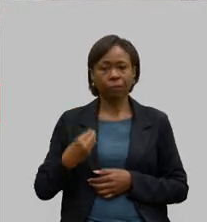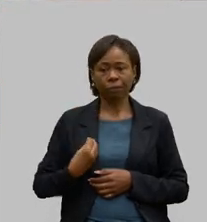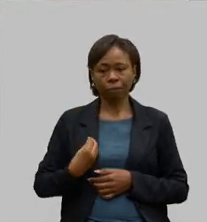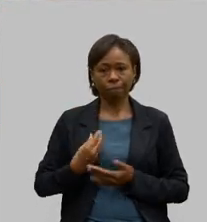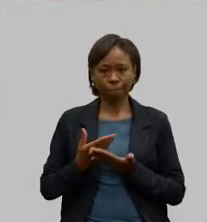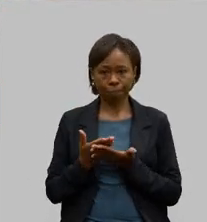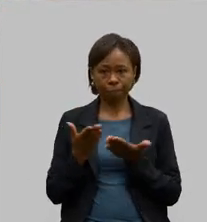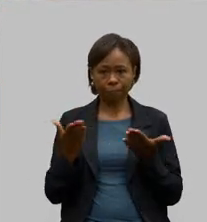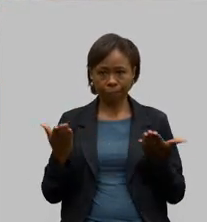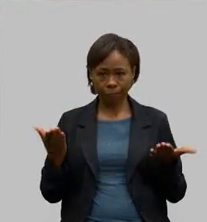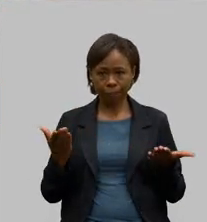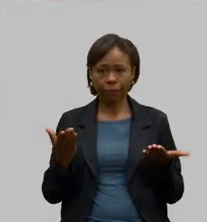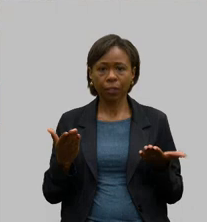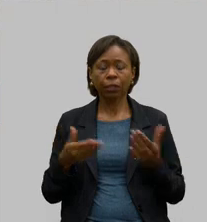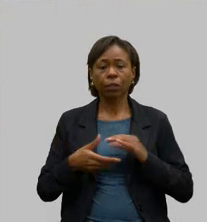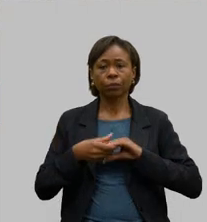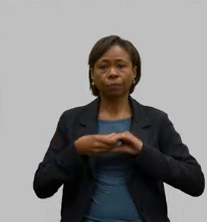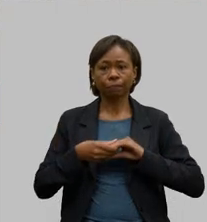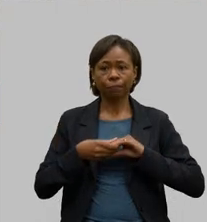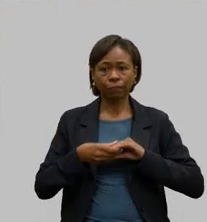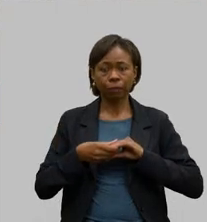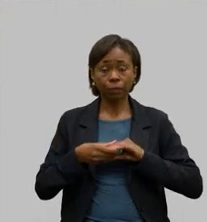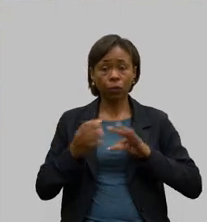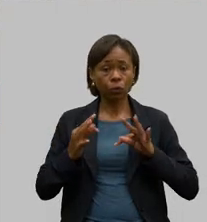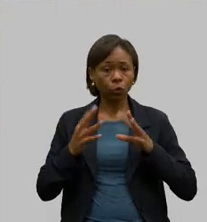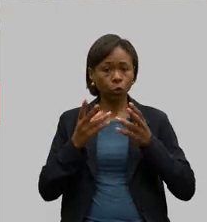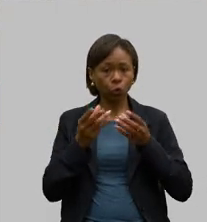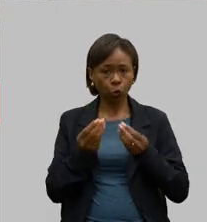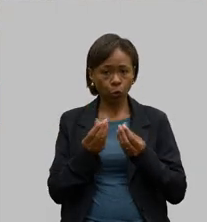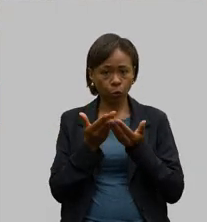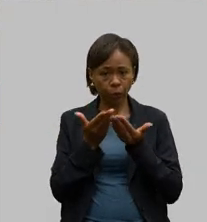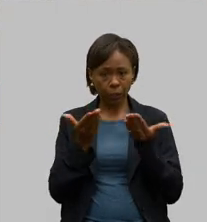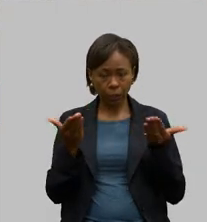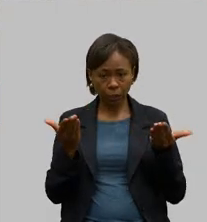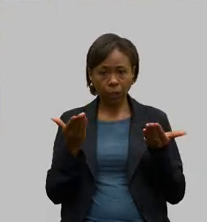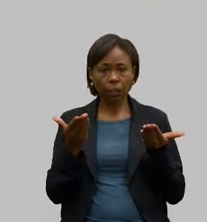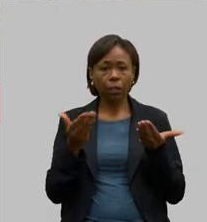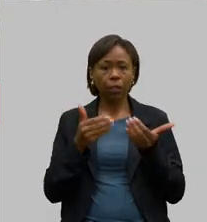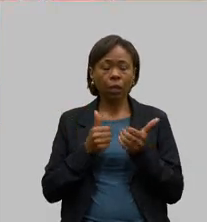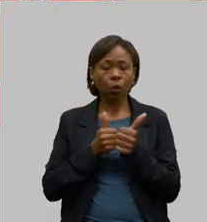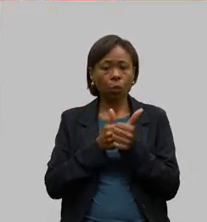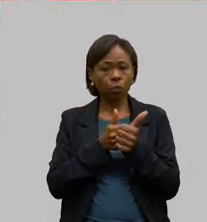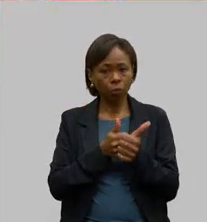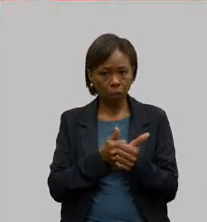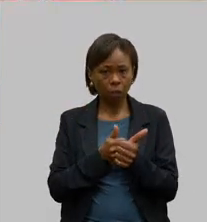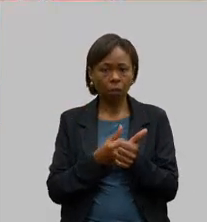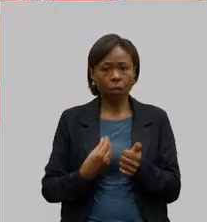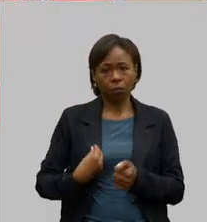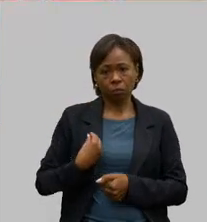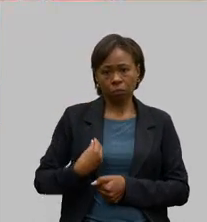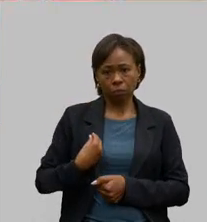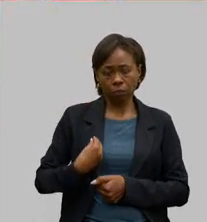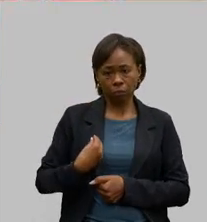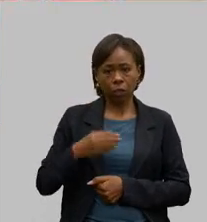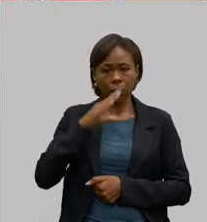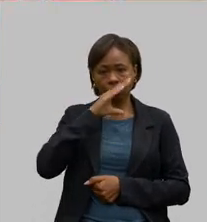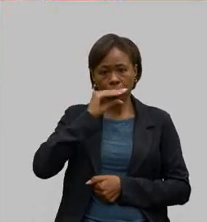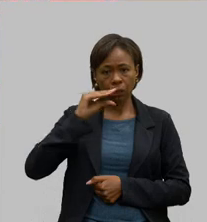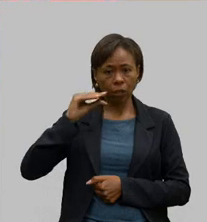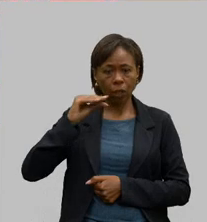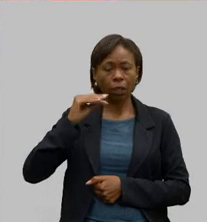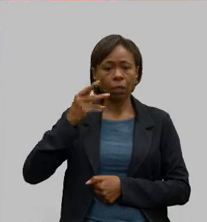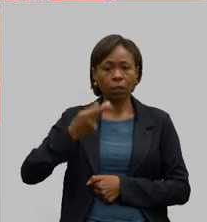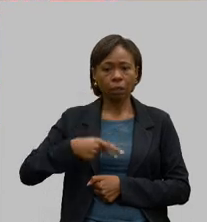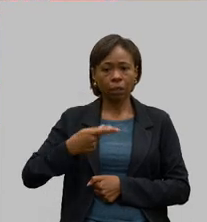vocês e Saúdo também a todos que acompanham os funcionários aí servidores da Assembleia Legislativa de